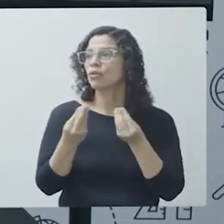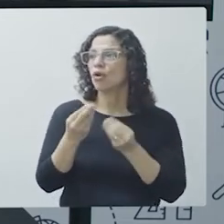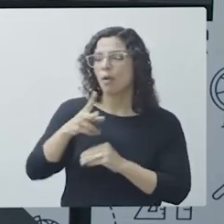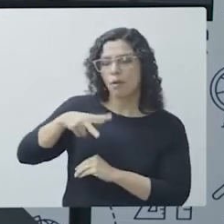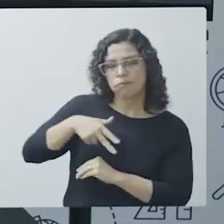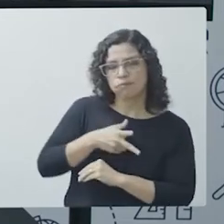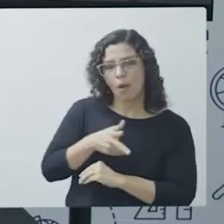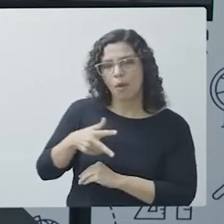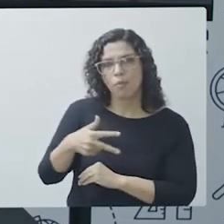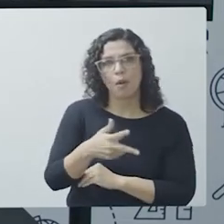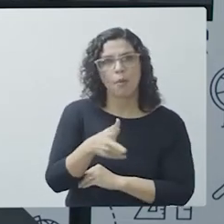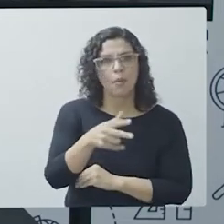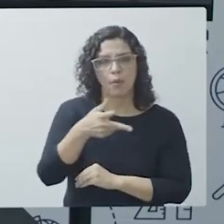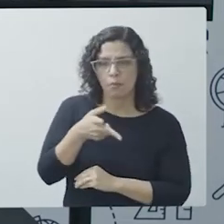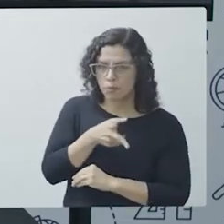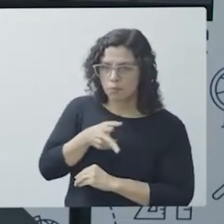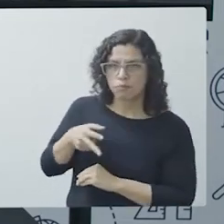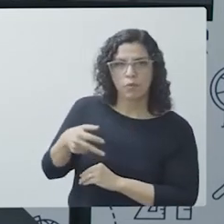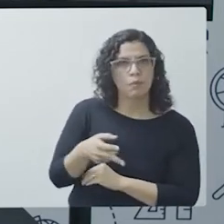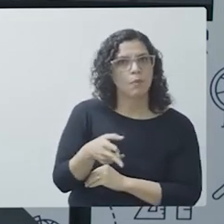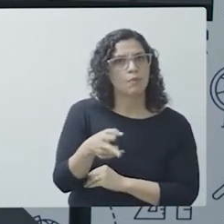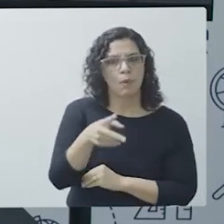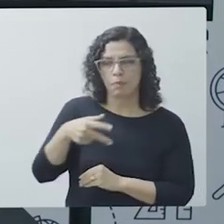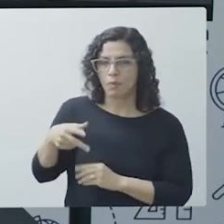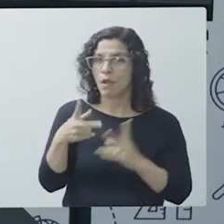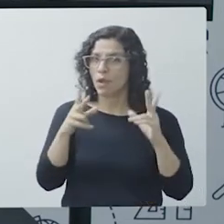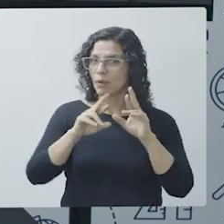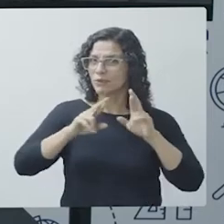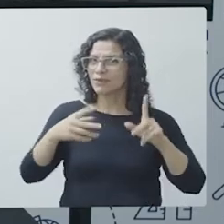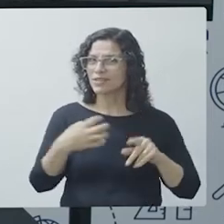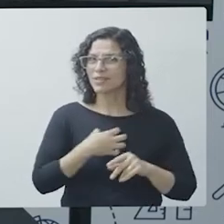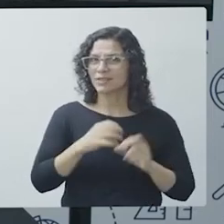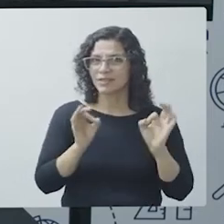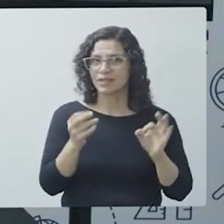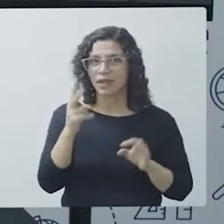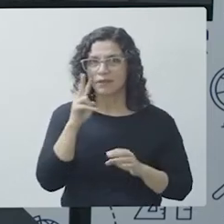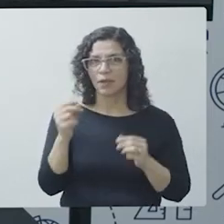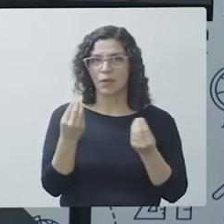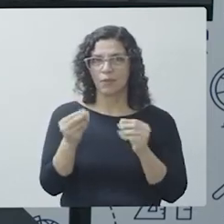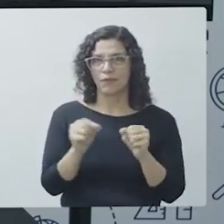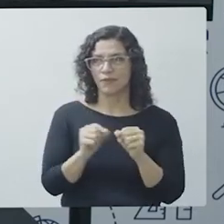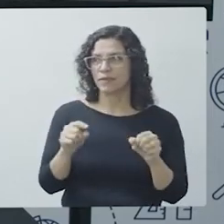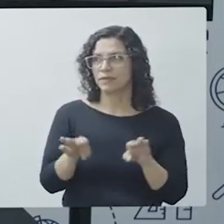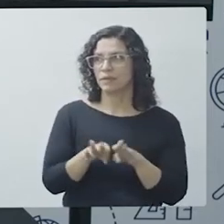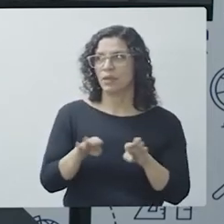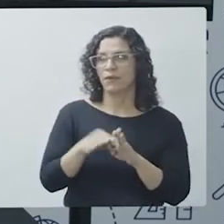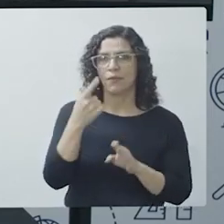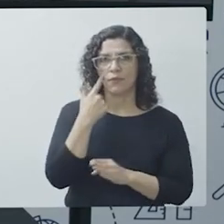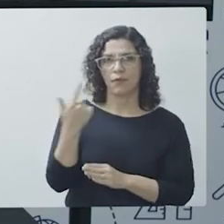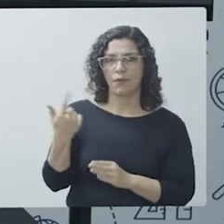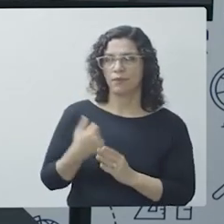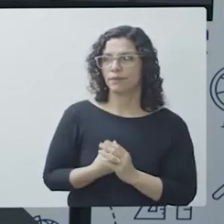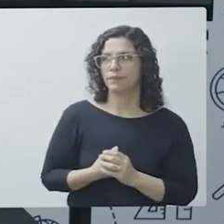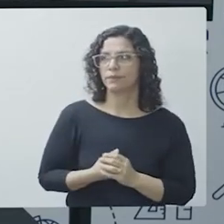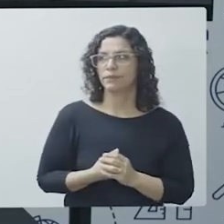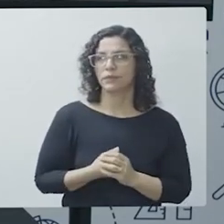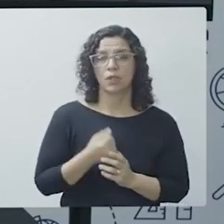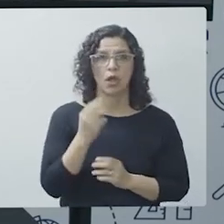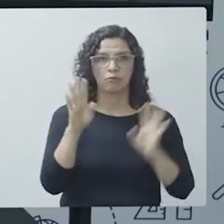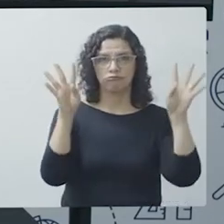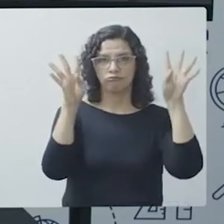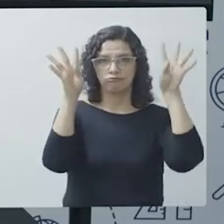e recortar na linha para ficar com o cabelo bem diferente. Vocês querem ver? Vou começar com esse aqui, então, o